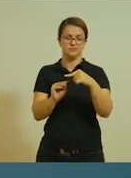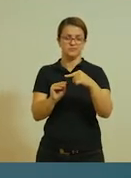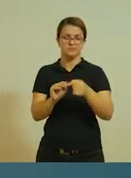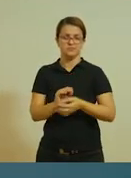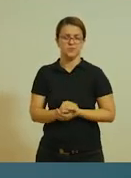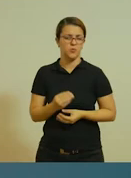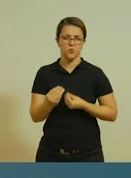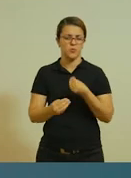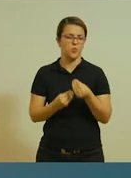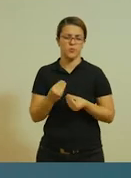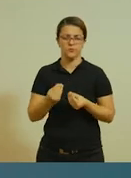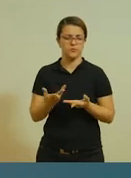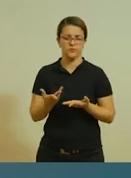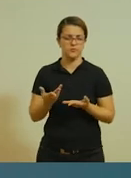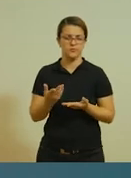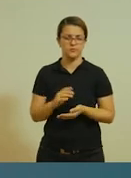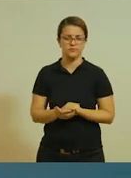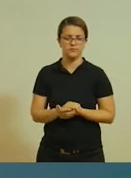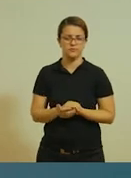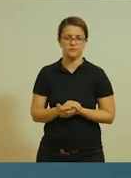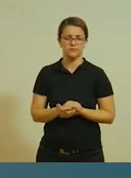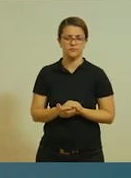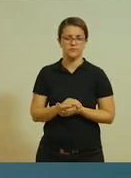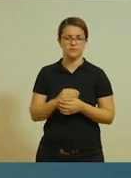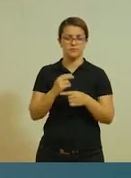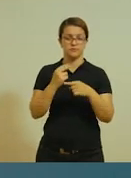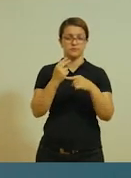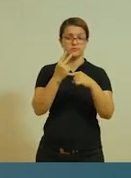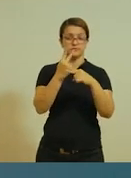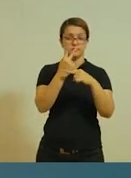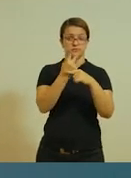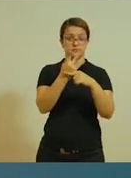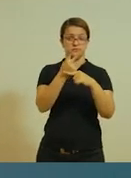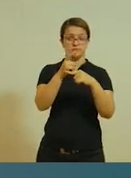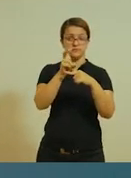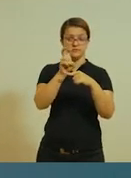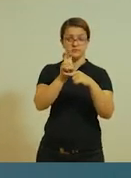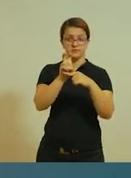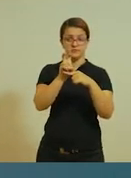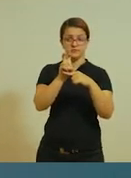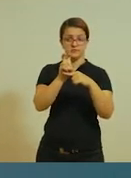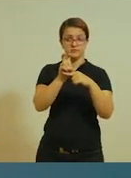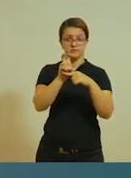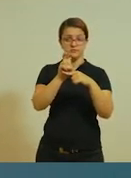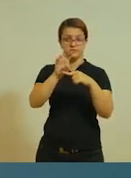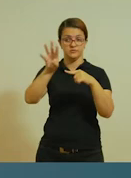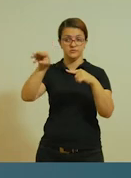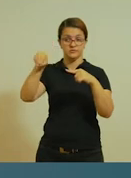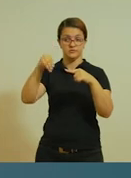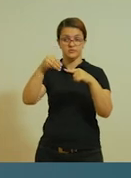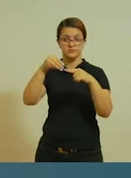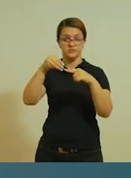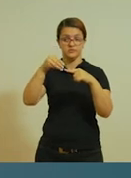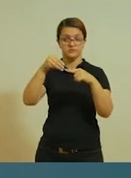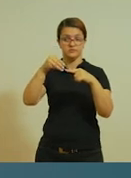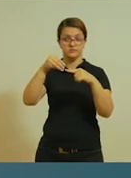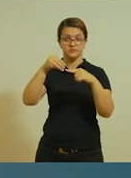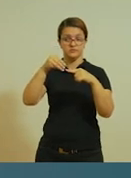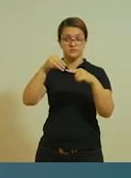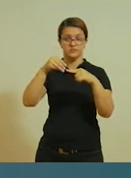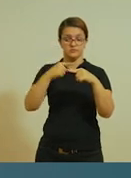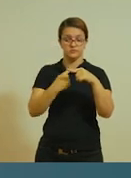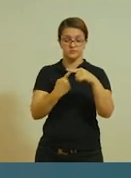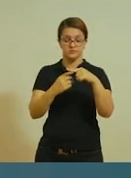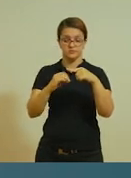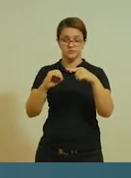decimal. Como que nós vamos fazer? Então, vocês vão pegar o numerador e acrescentar casas decimais